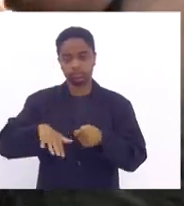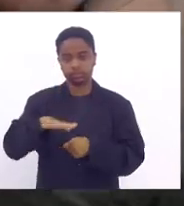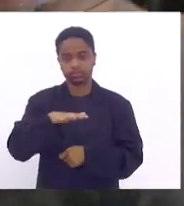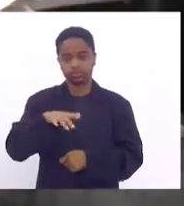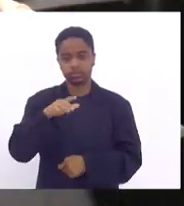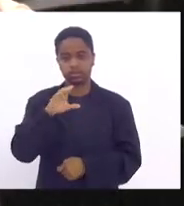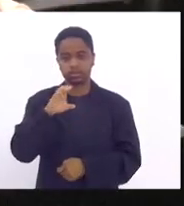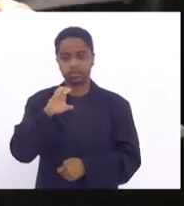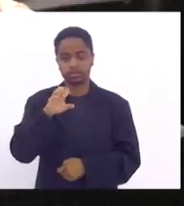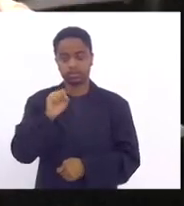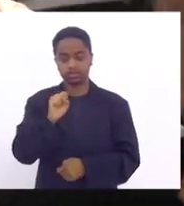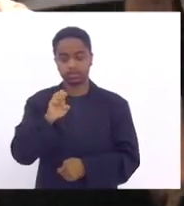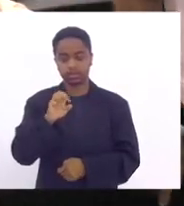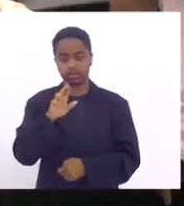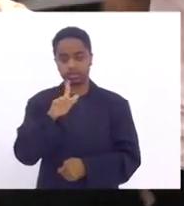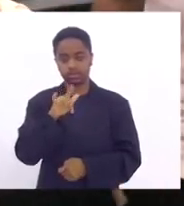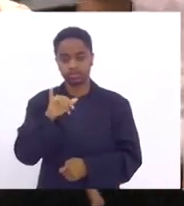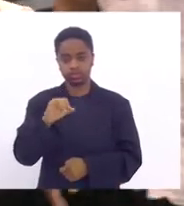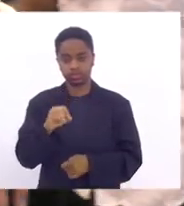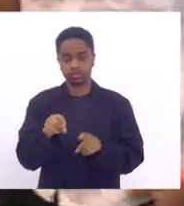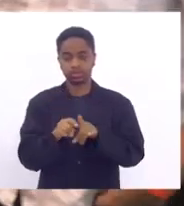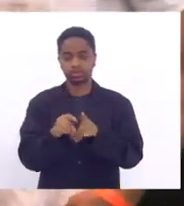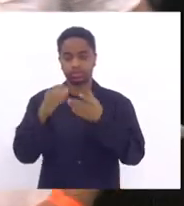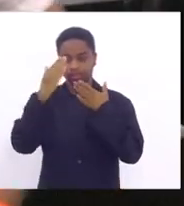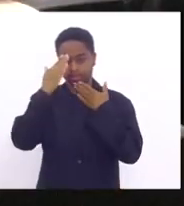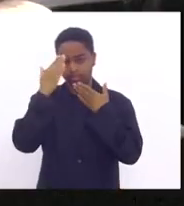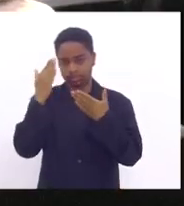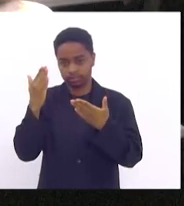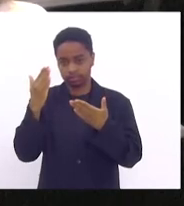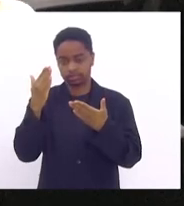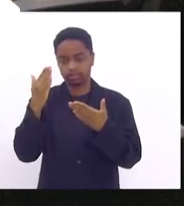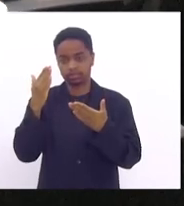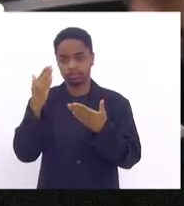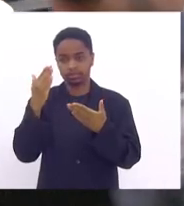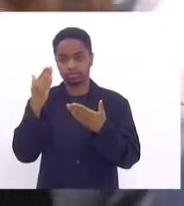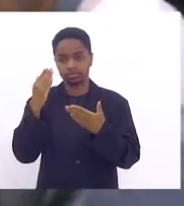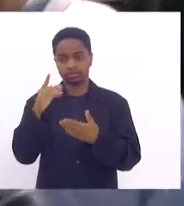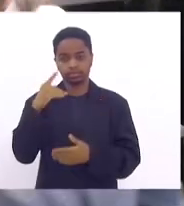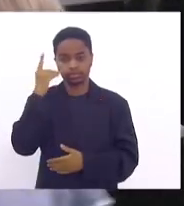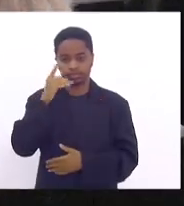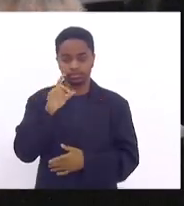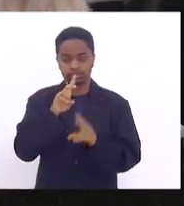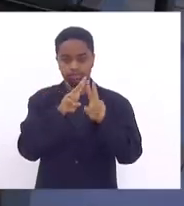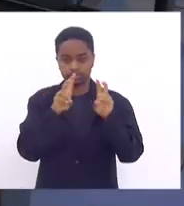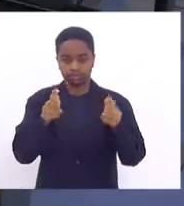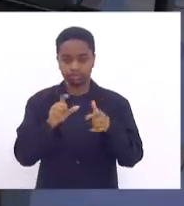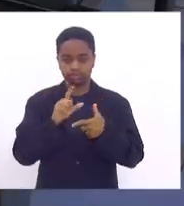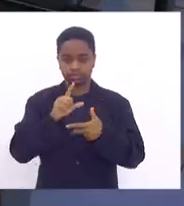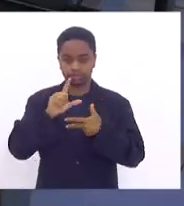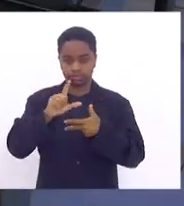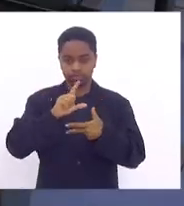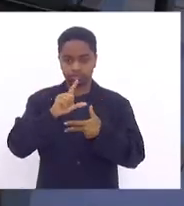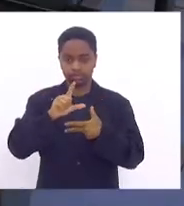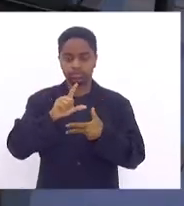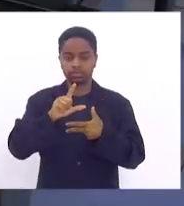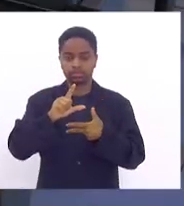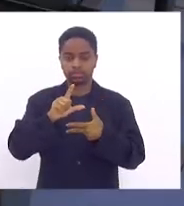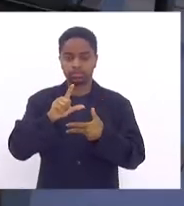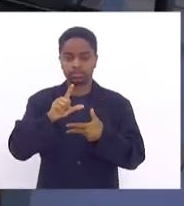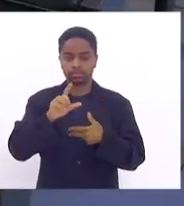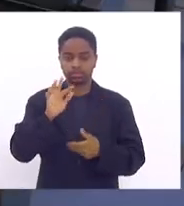Sérgio Cavalcante agradecer também o diretor de assuntos legislativos o